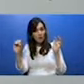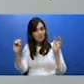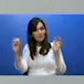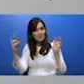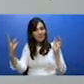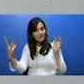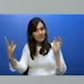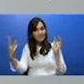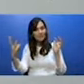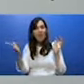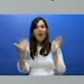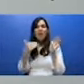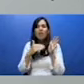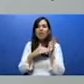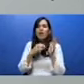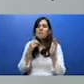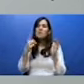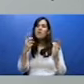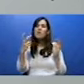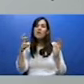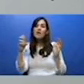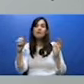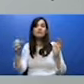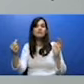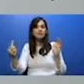1503 e 1506.